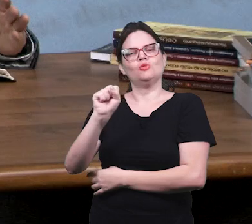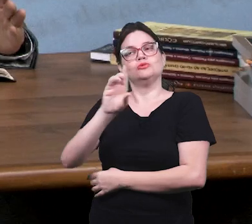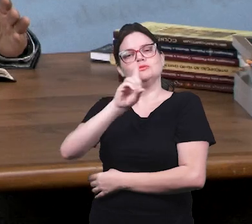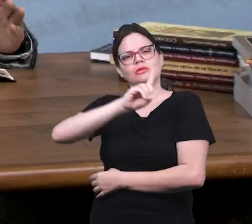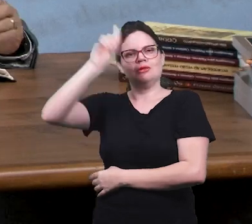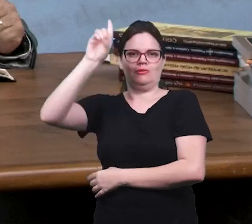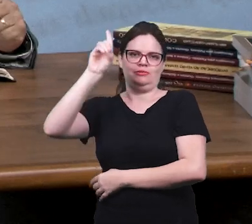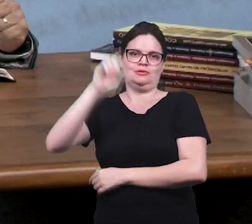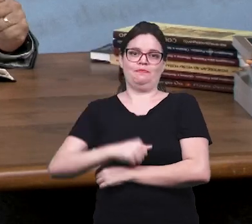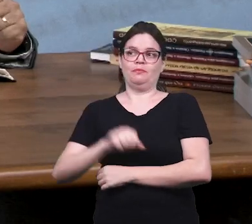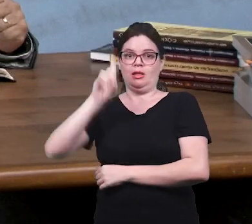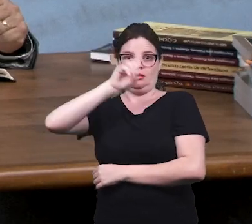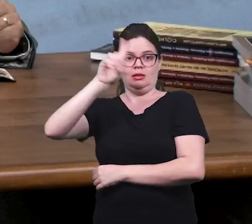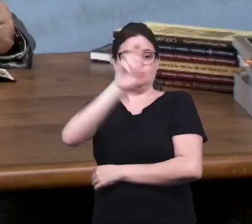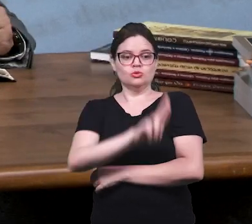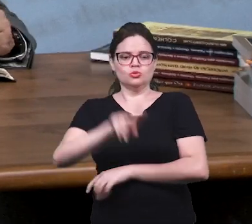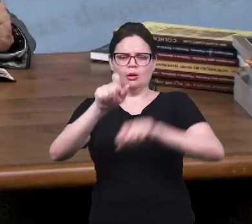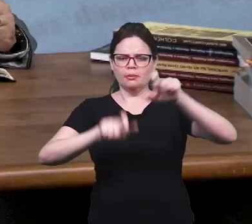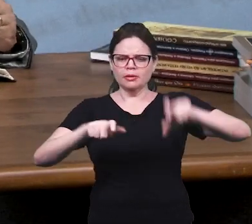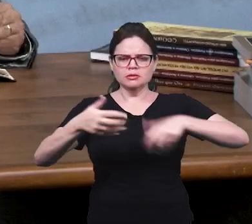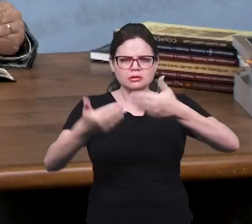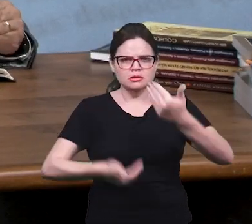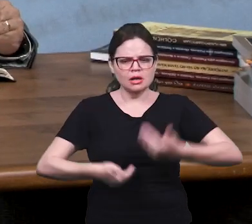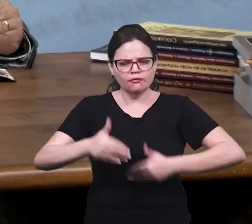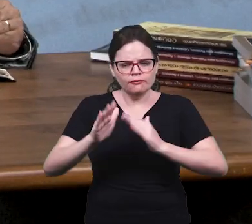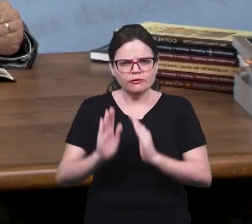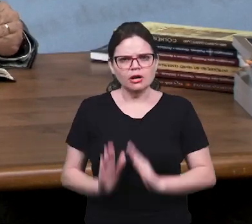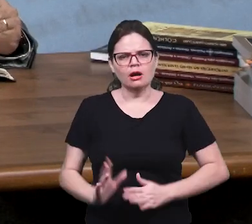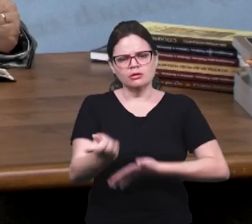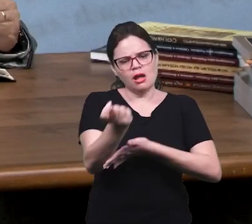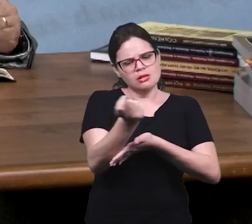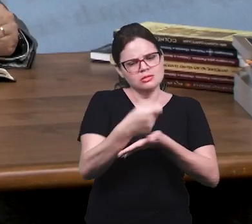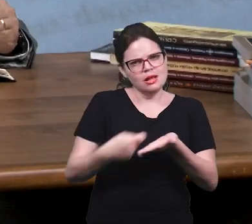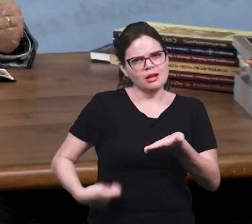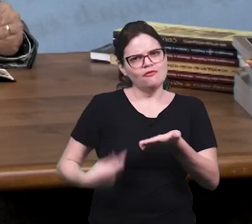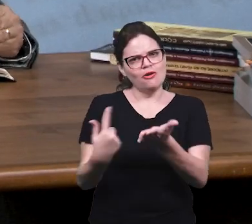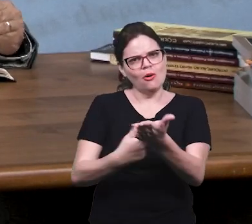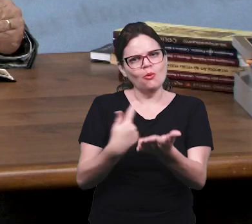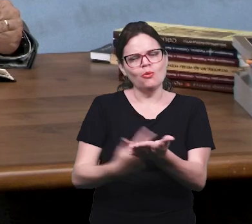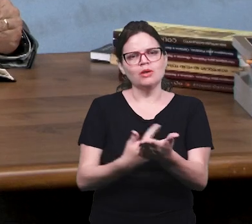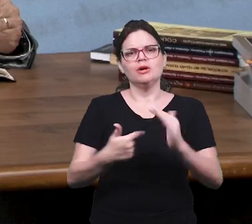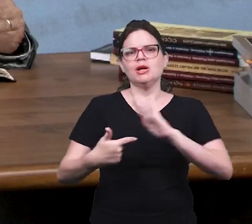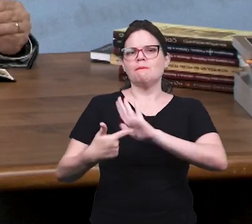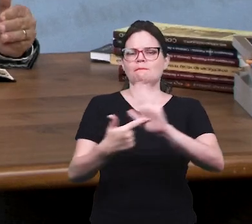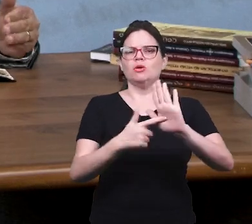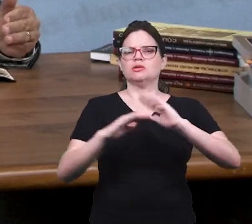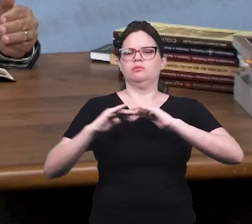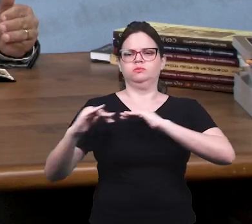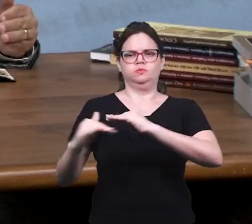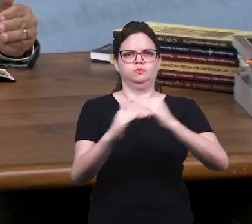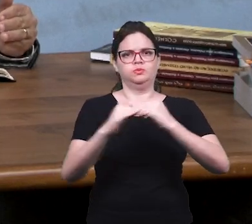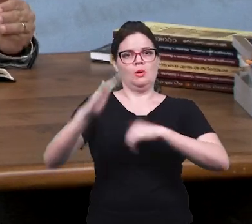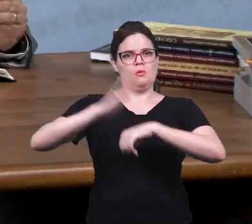Ao usar homens fiéis que escreveram seus livros seguindo o padrão de verdade que lhes